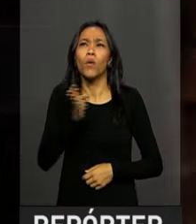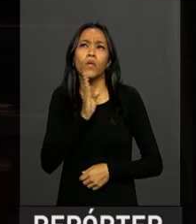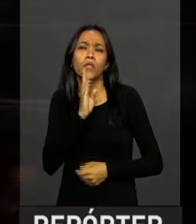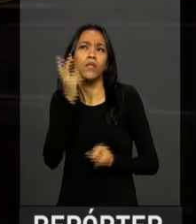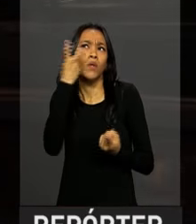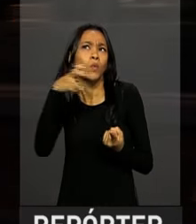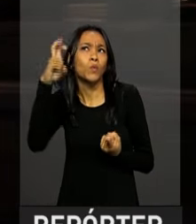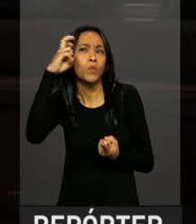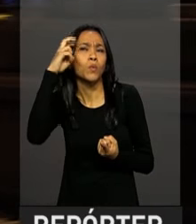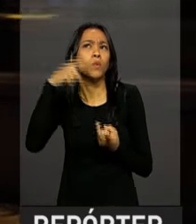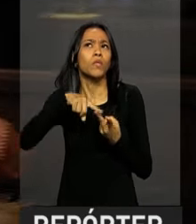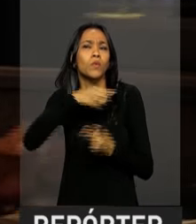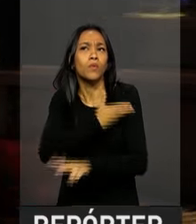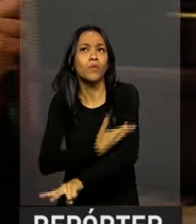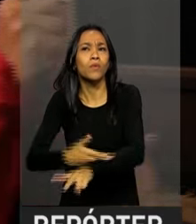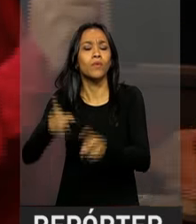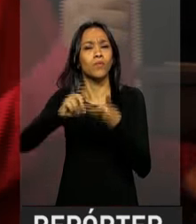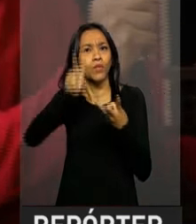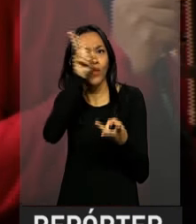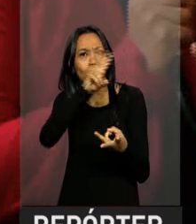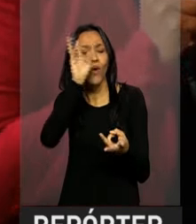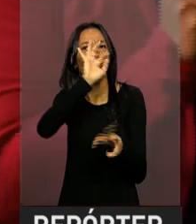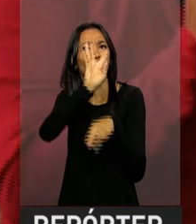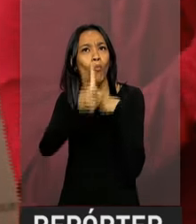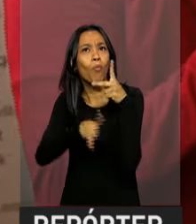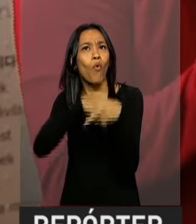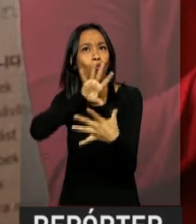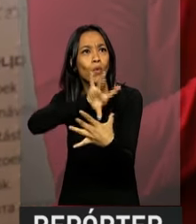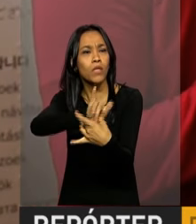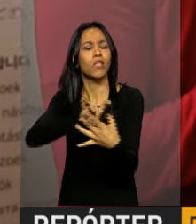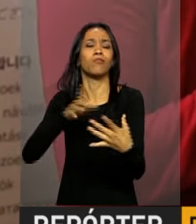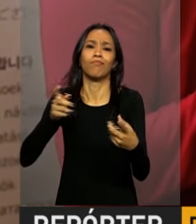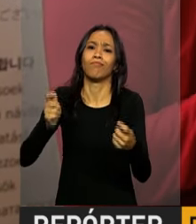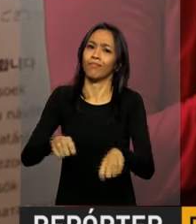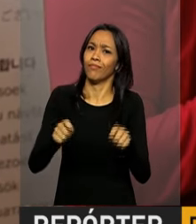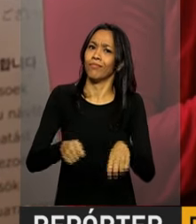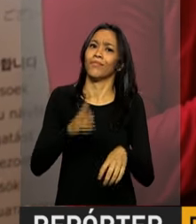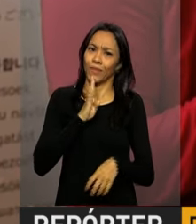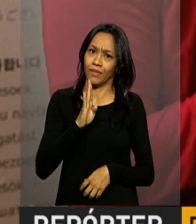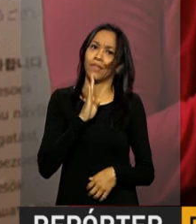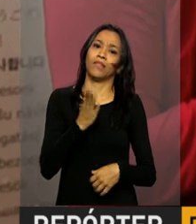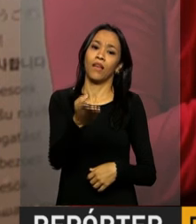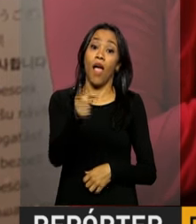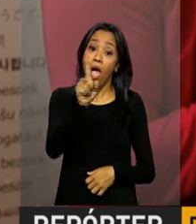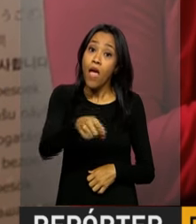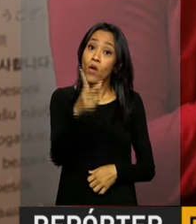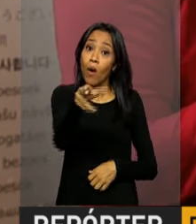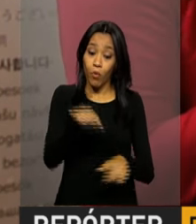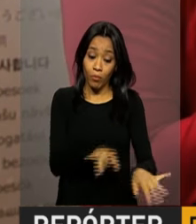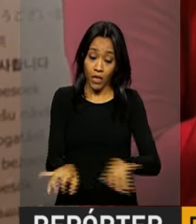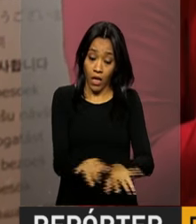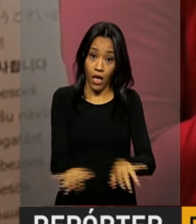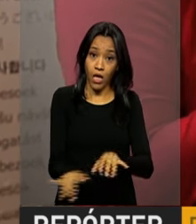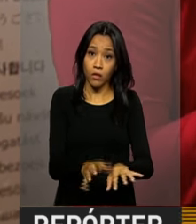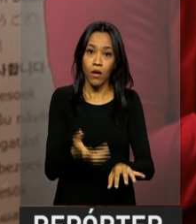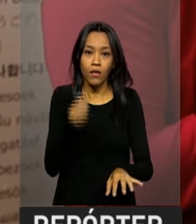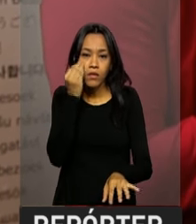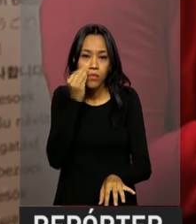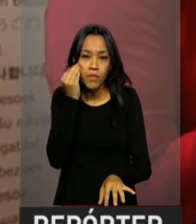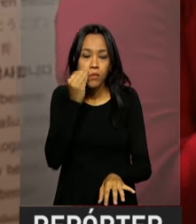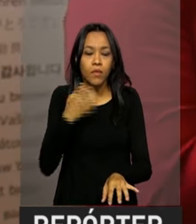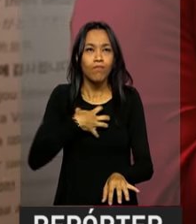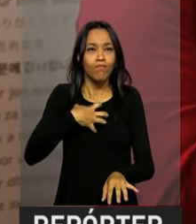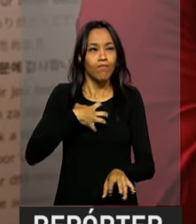cultura a história de um povo de uma época é o caso do Museu Itinerante do piano aqui é possível experimentar a